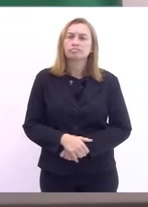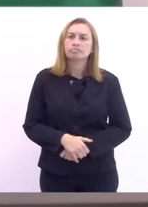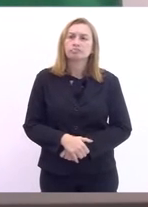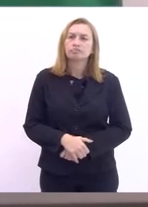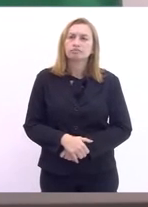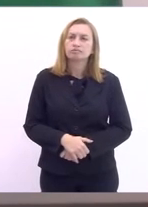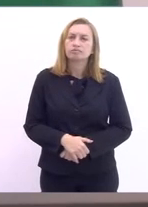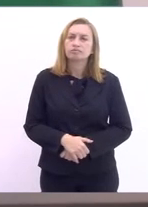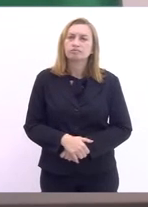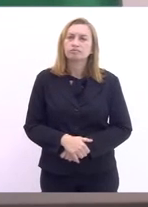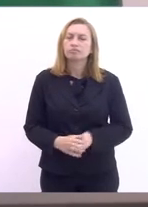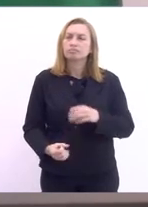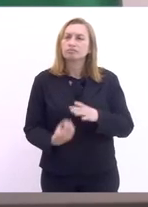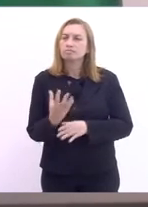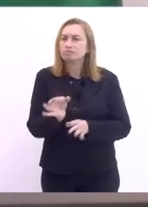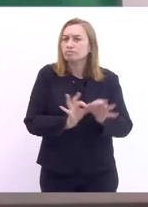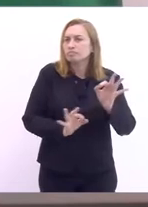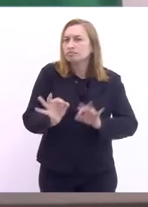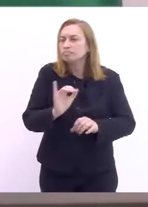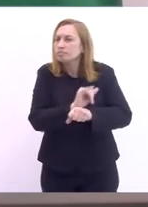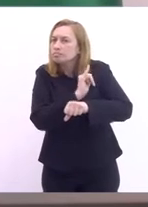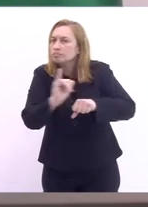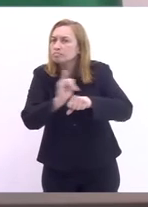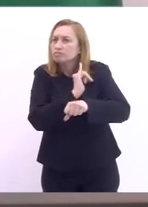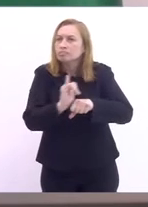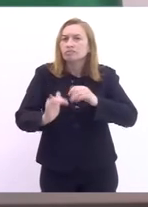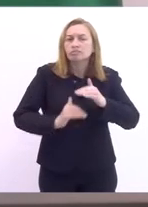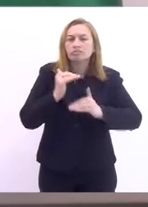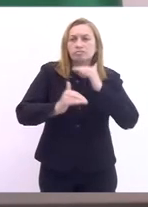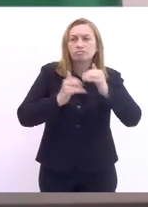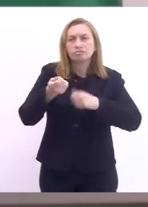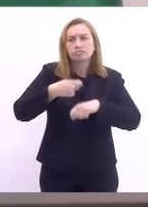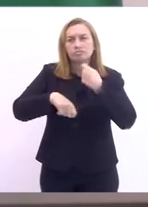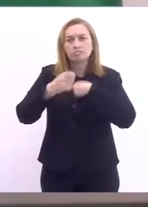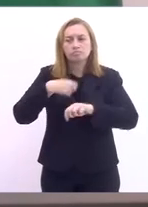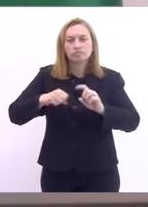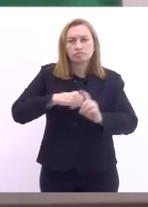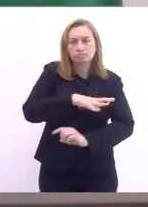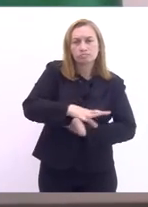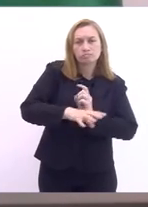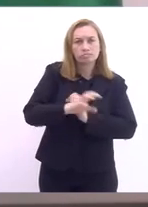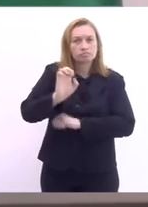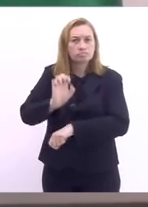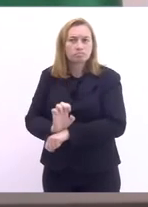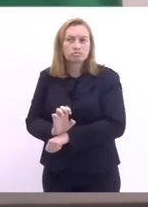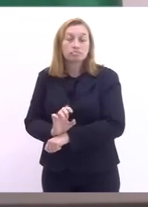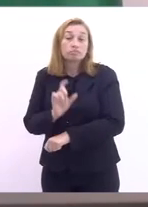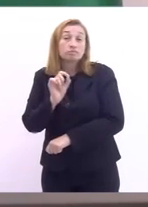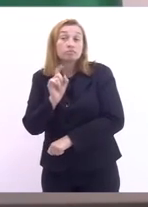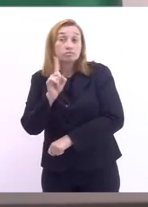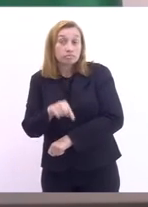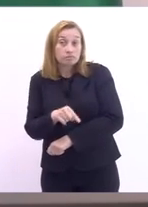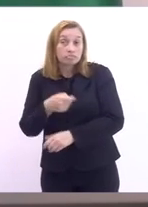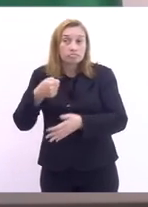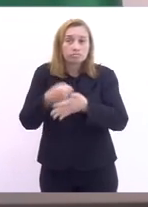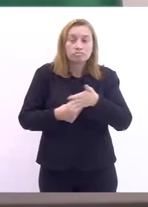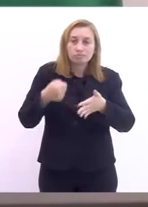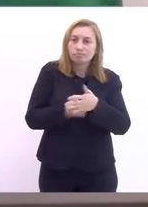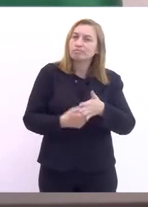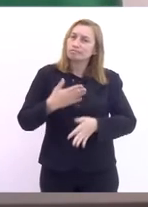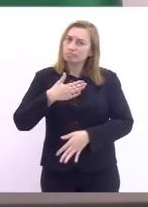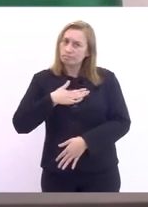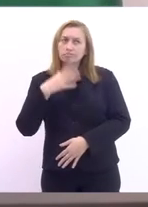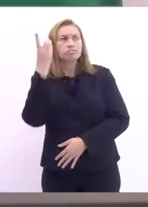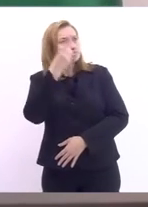a confecção de um plano estratégico de desenvolvimento econômico e social do Estado, que é uma das lutas tanto minha quanto